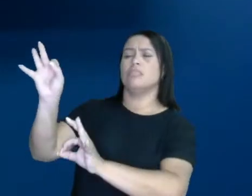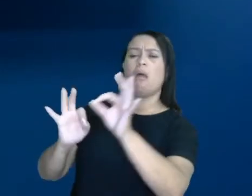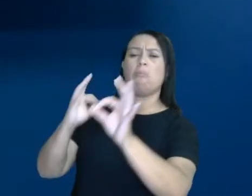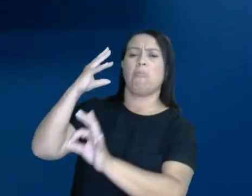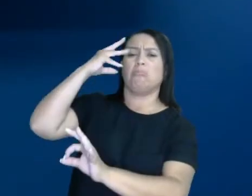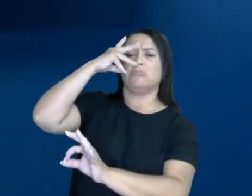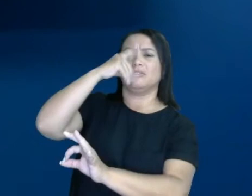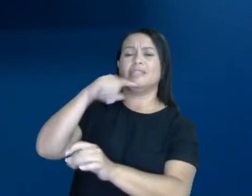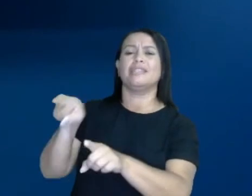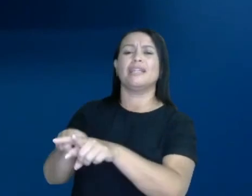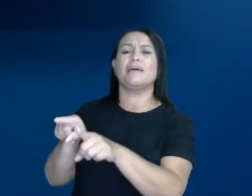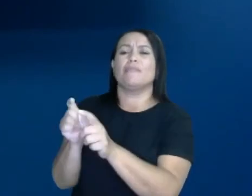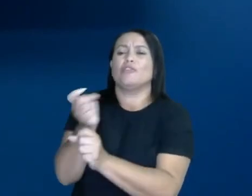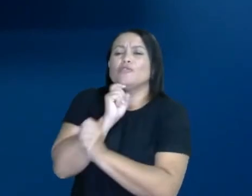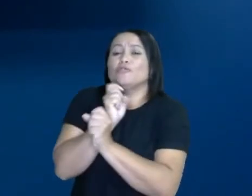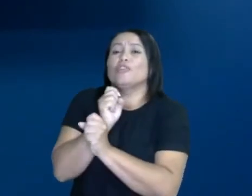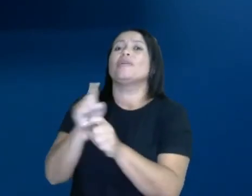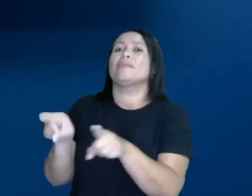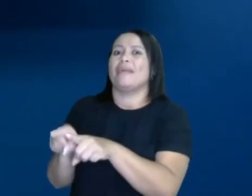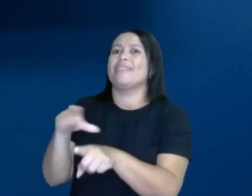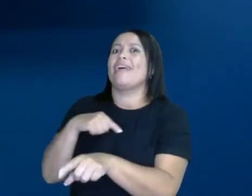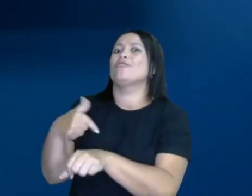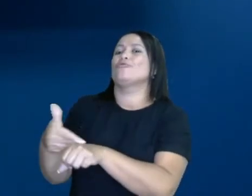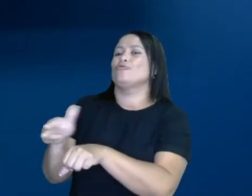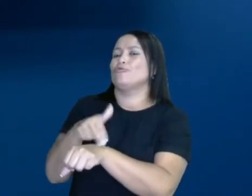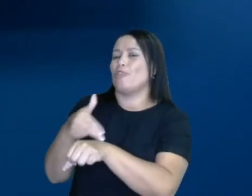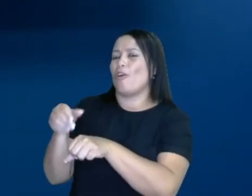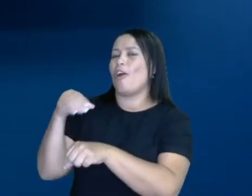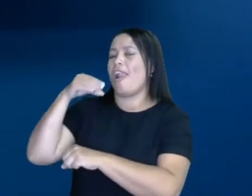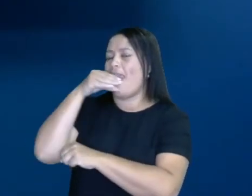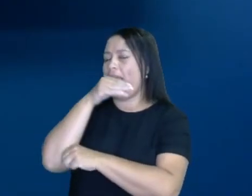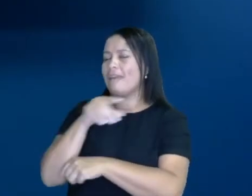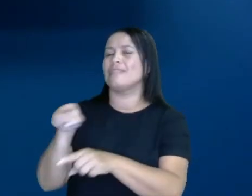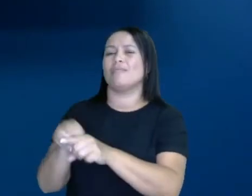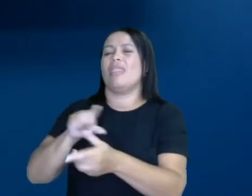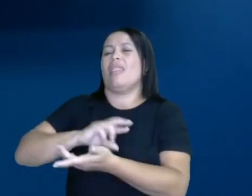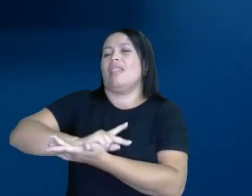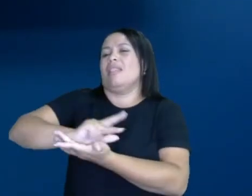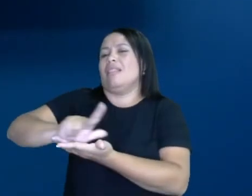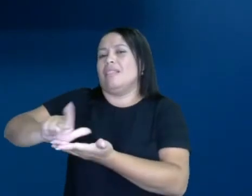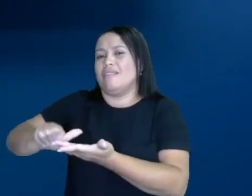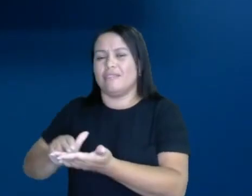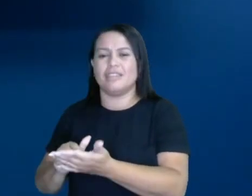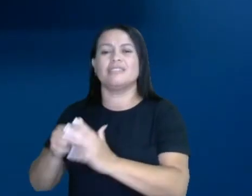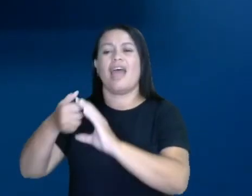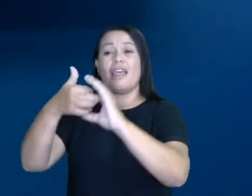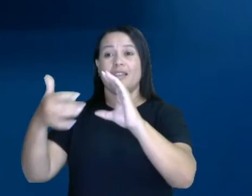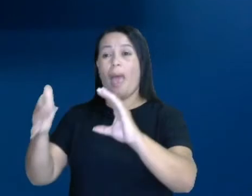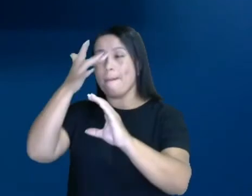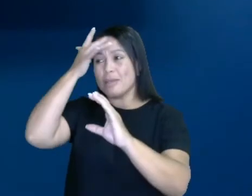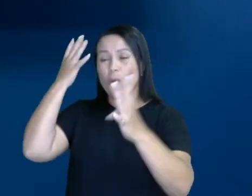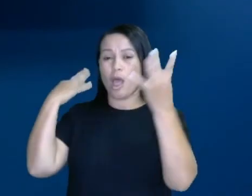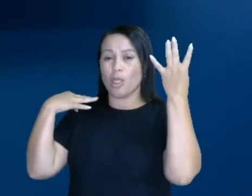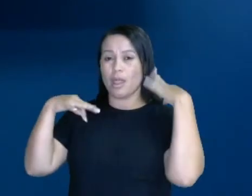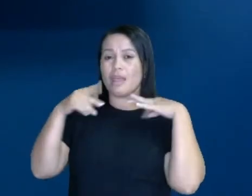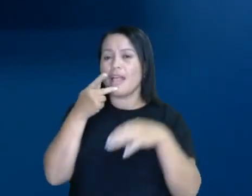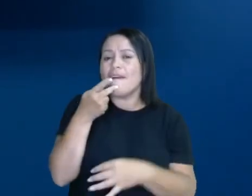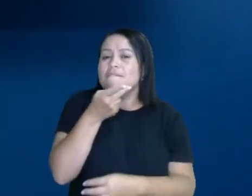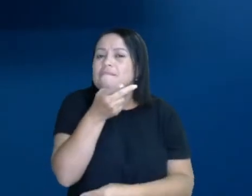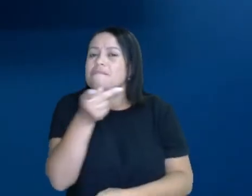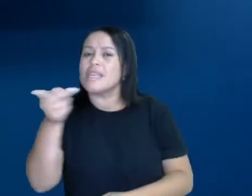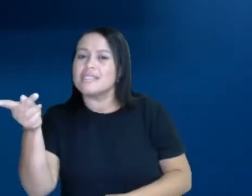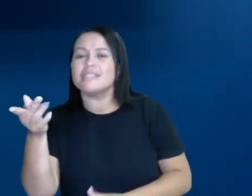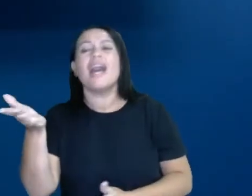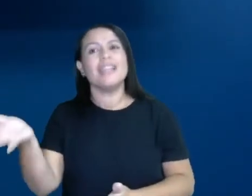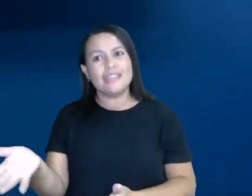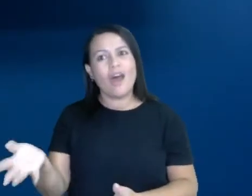conhecida pelos seus chocolates, né? Então, as cidades vão ter diferentes características que vão atrair o turismo. E o